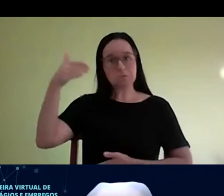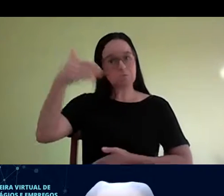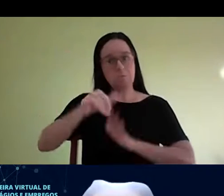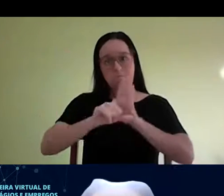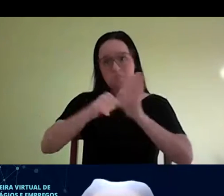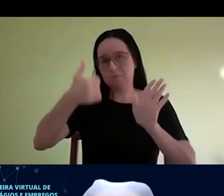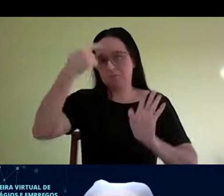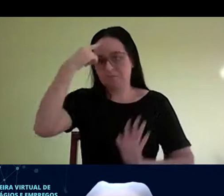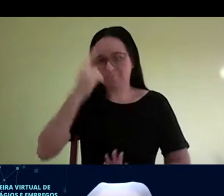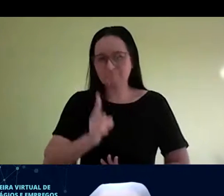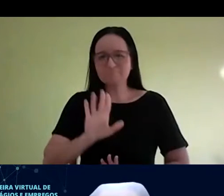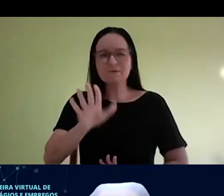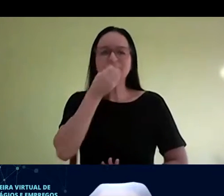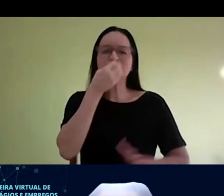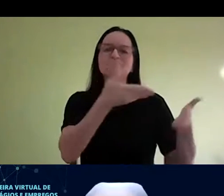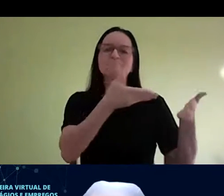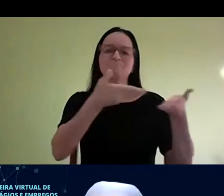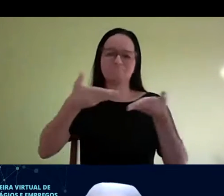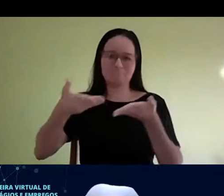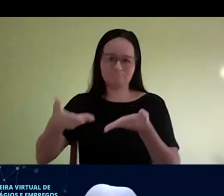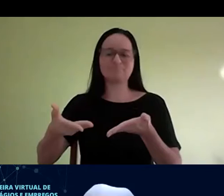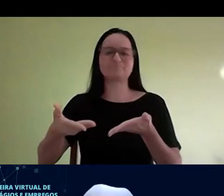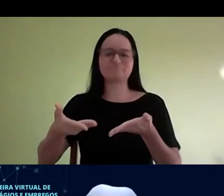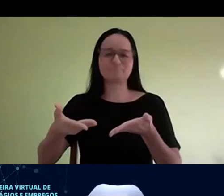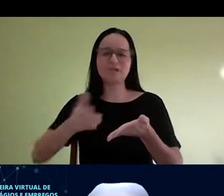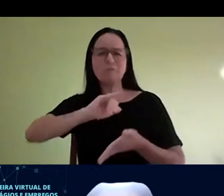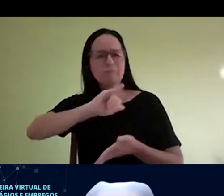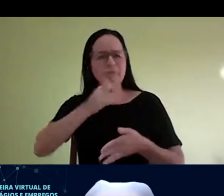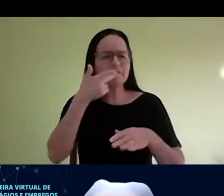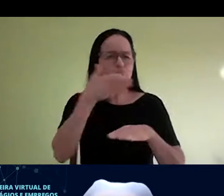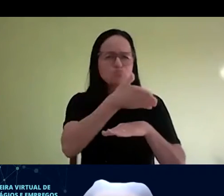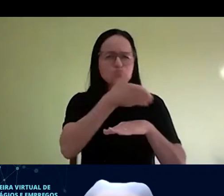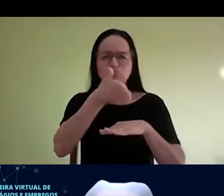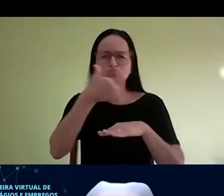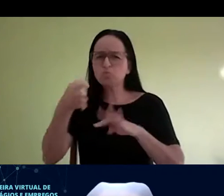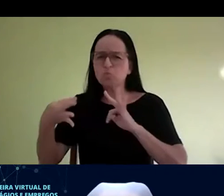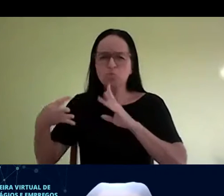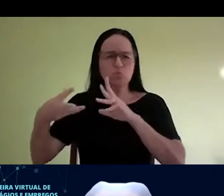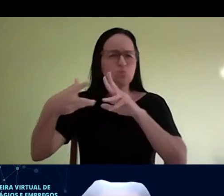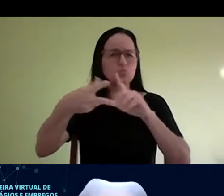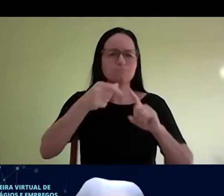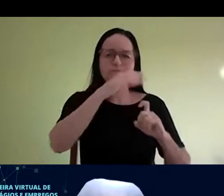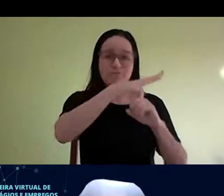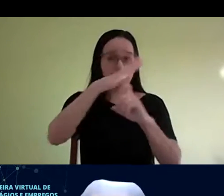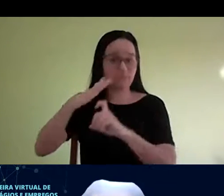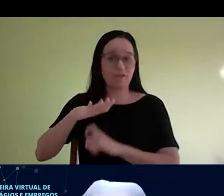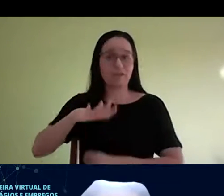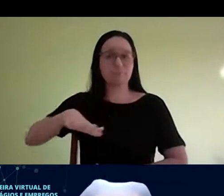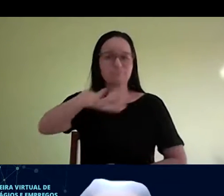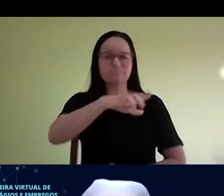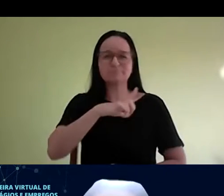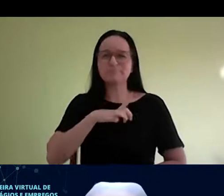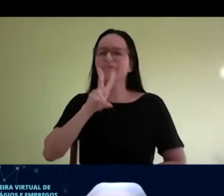para você, seja muito bem-vindo. Naveguem todos os ambientes da feira. E, galera, a gente tem muita vaga.